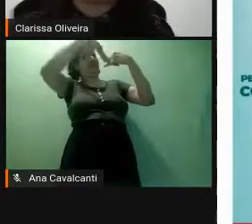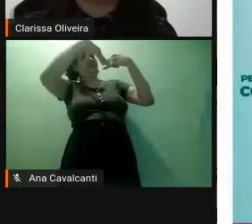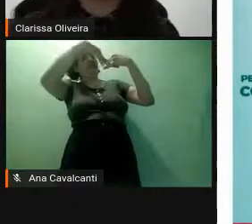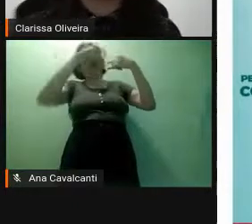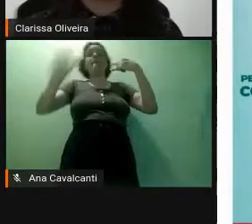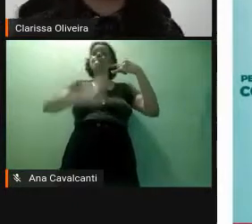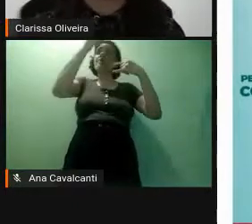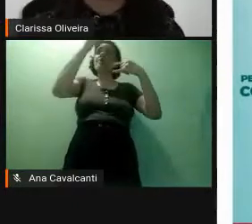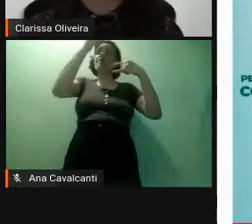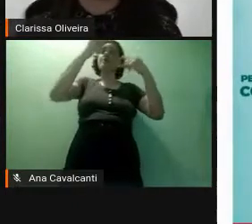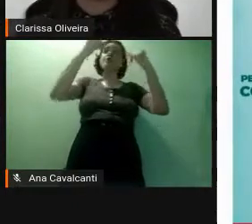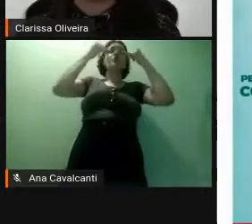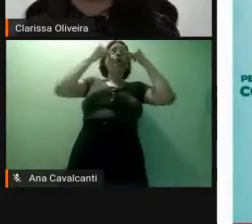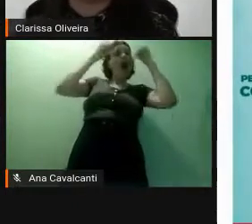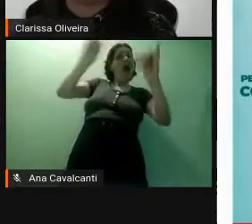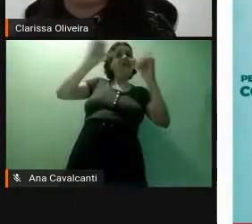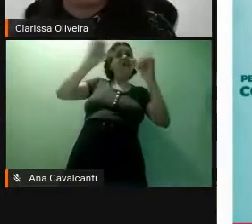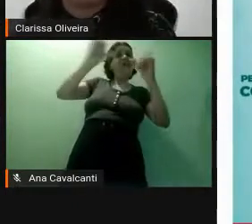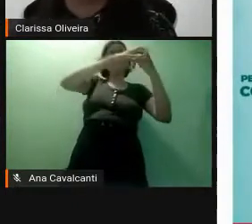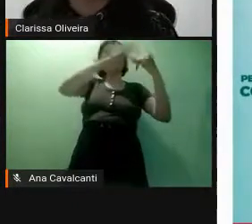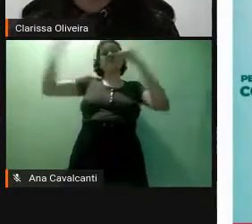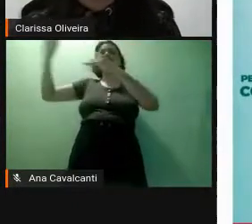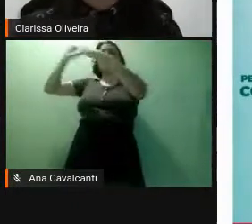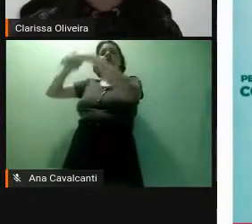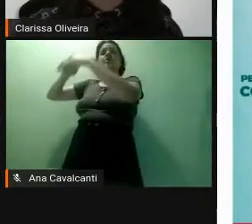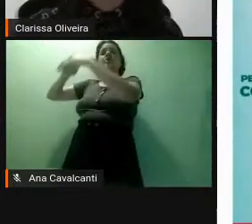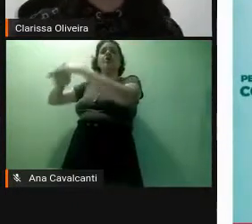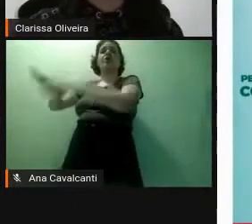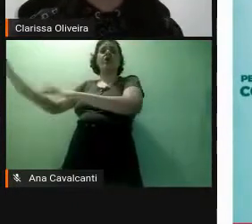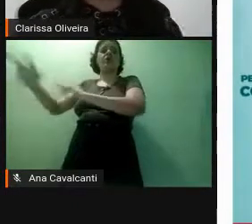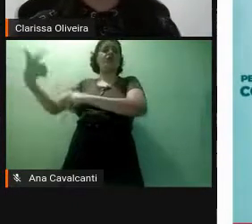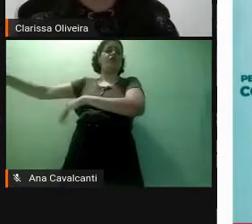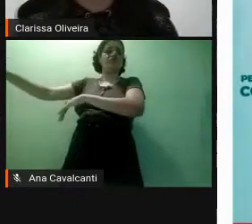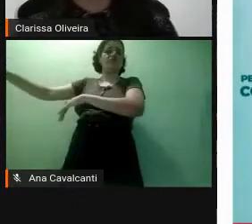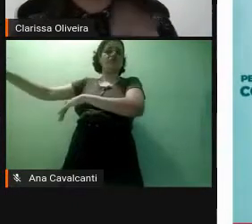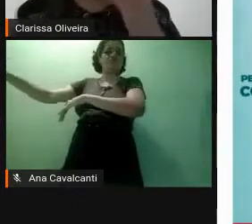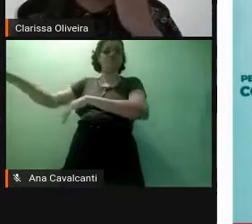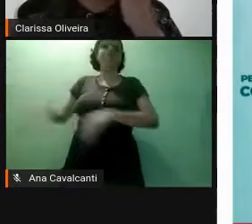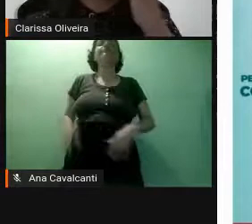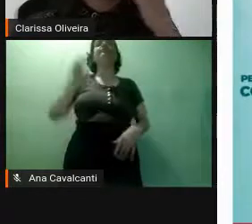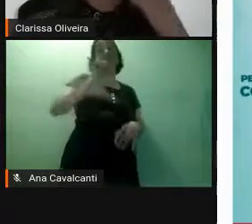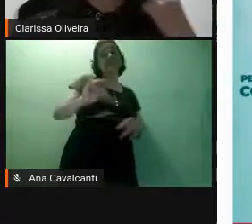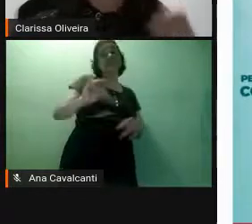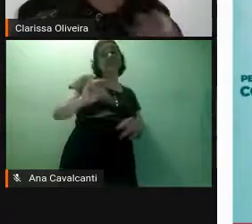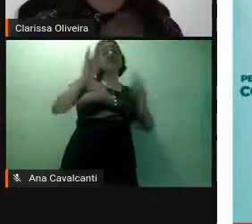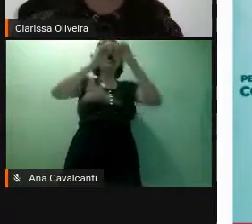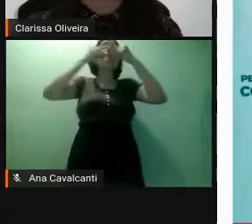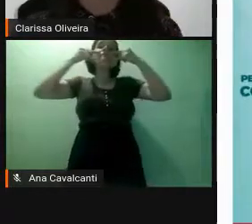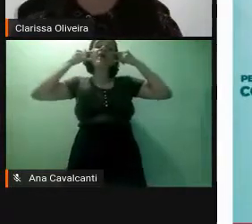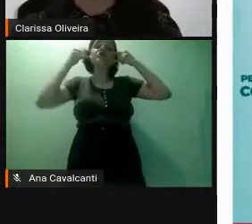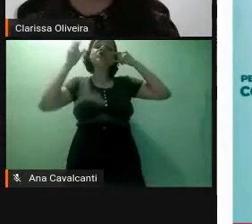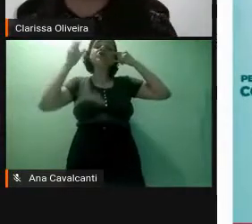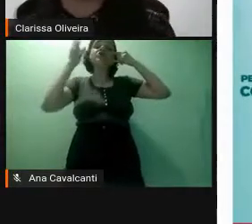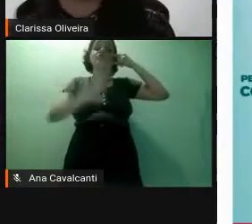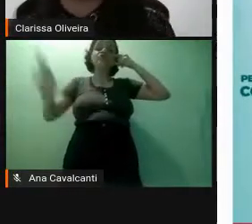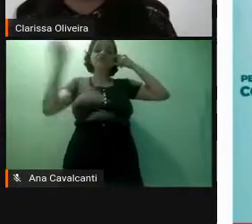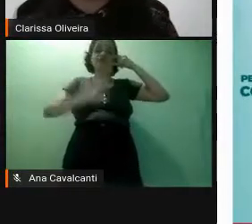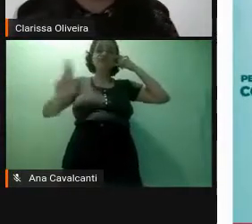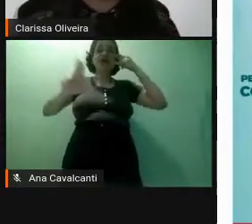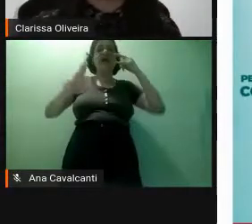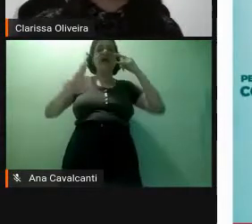e utilizar outra que esteja completamente íntegra. Se você está usando a máscara e começar a sentir falta de